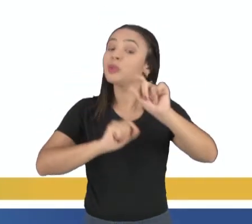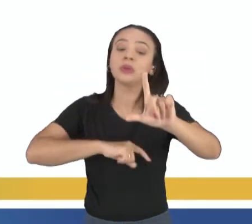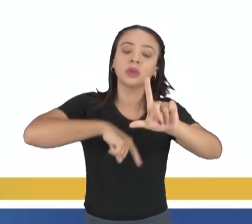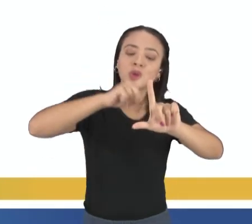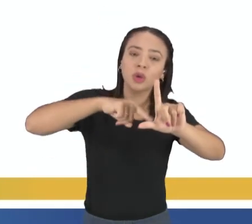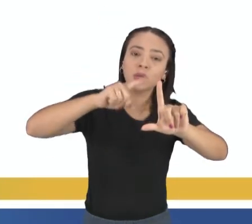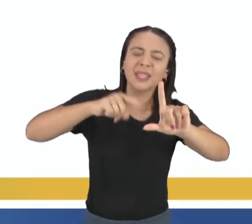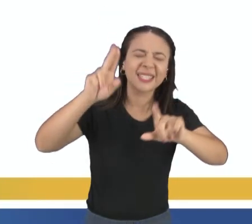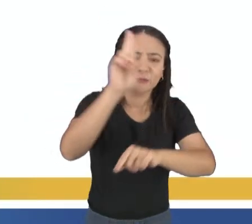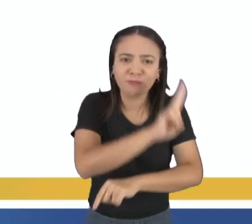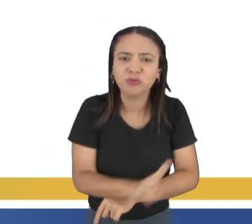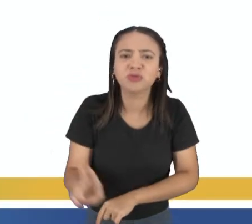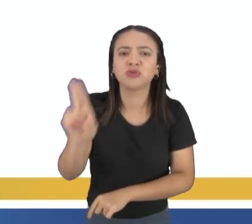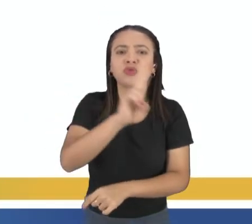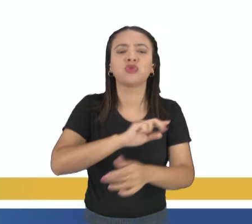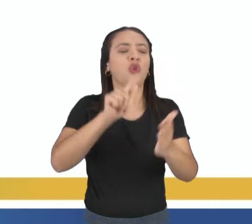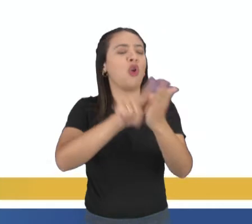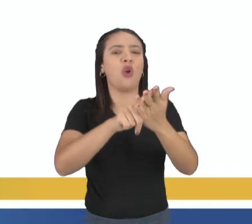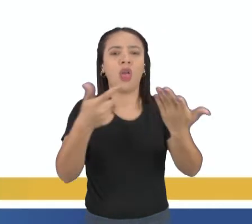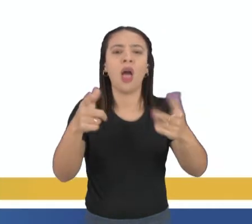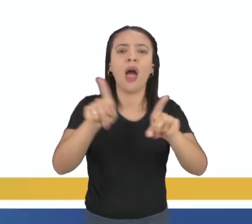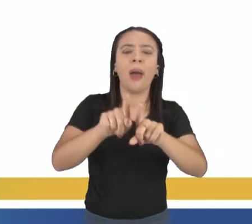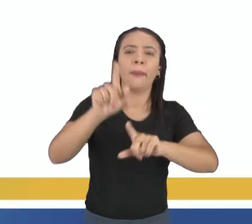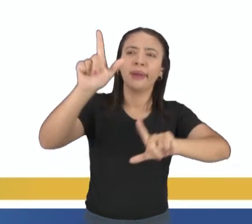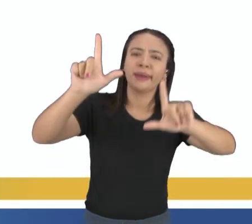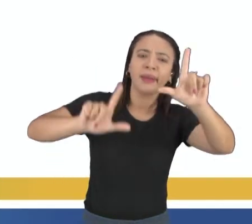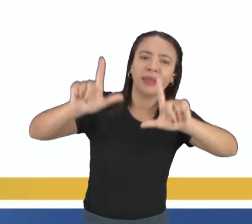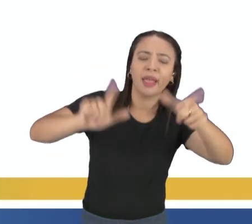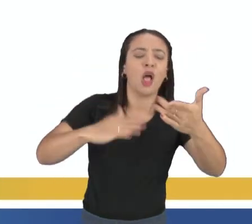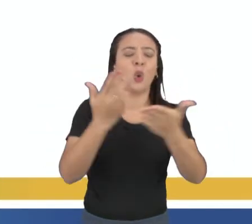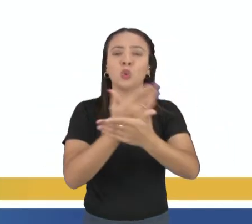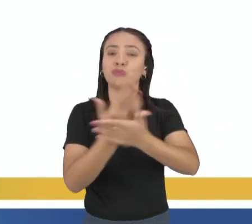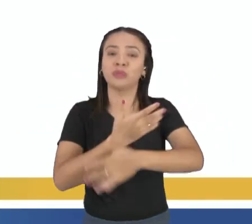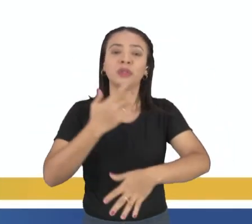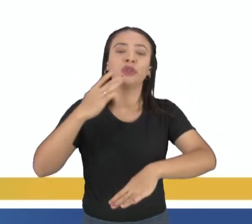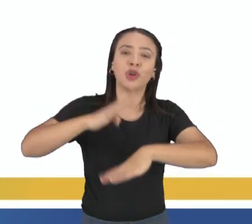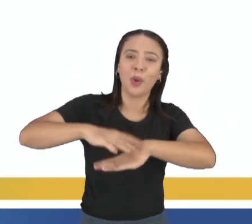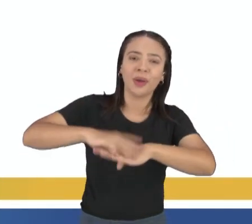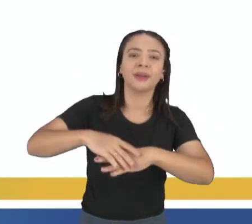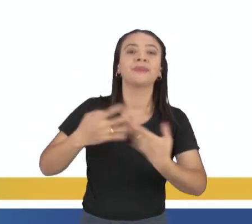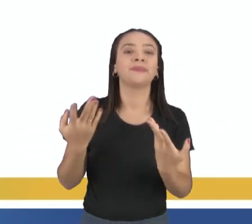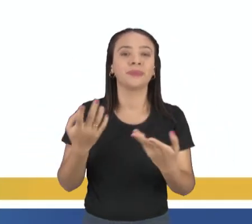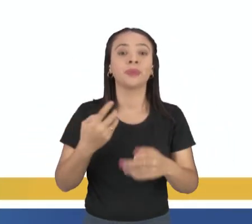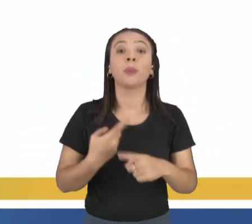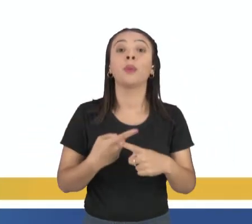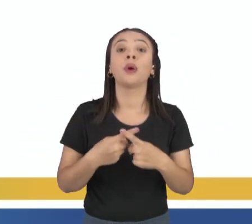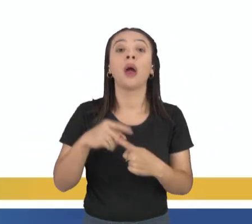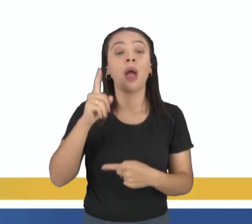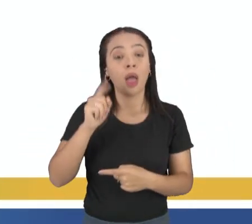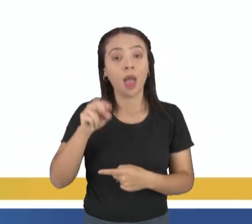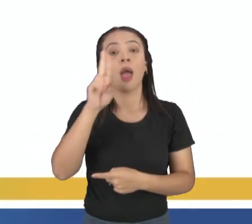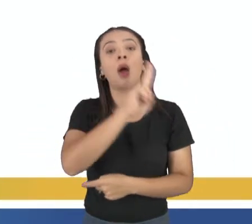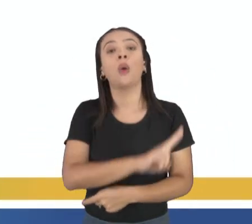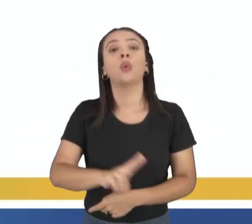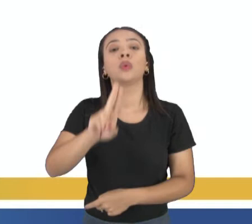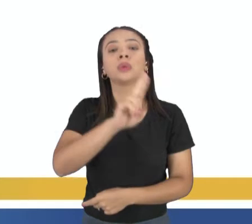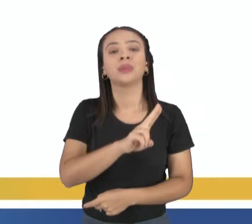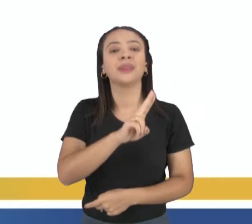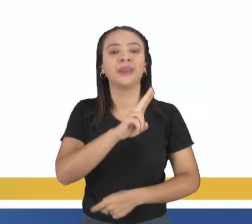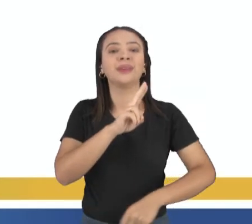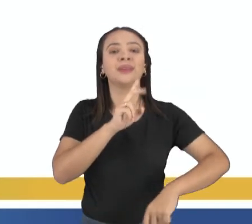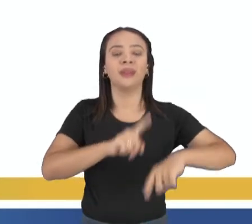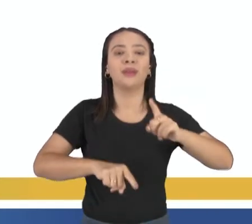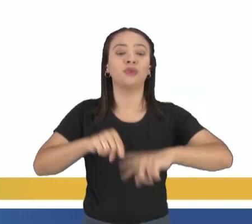tão utilizados nos jornais, na televisão, no seu livro de matemática, porque realmente é uma ferramenta que a estatística não abre